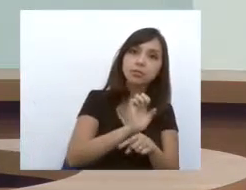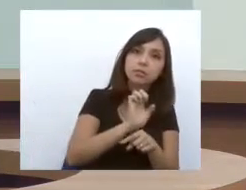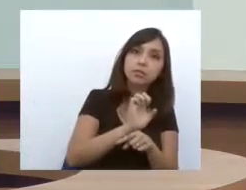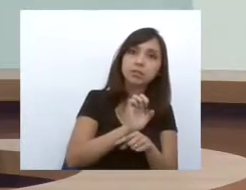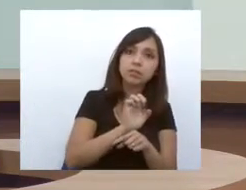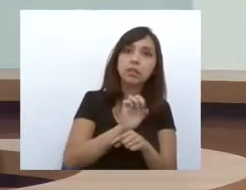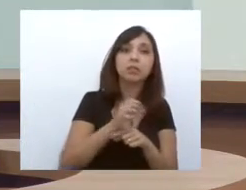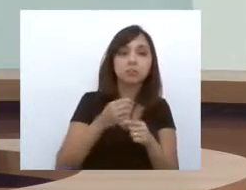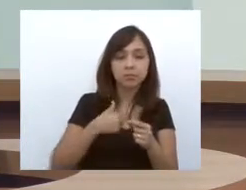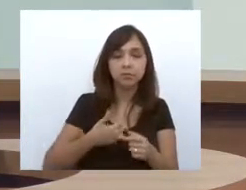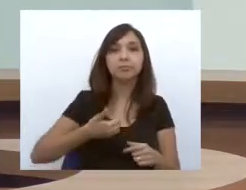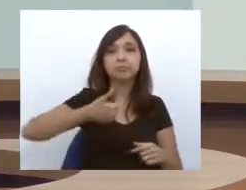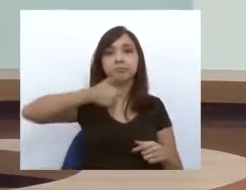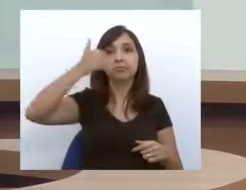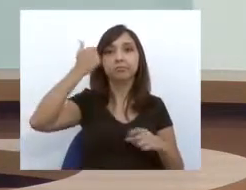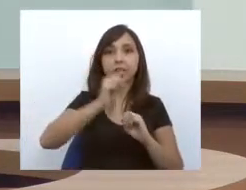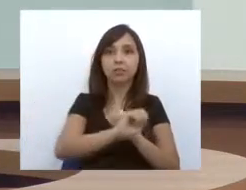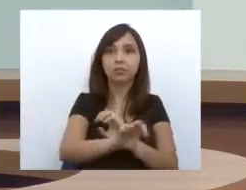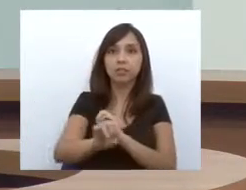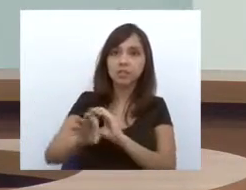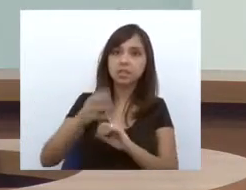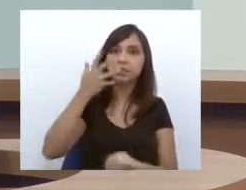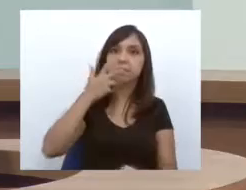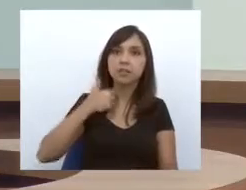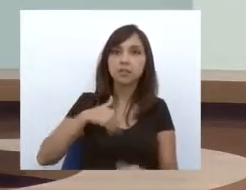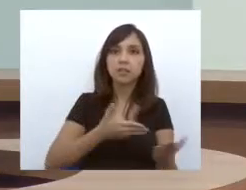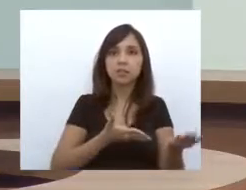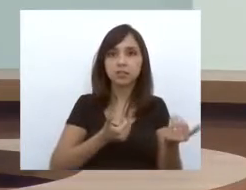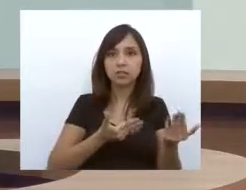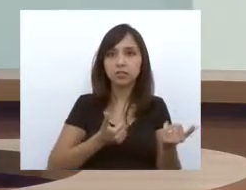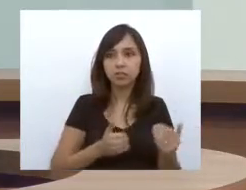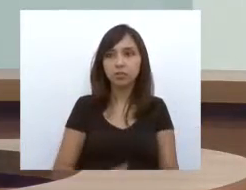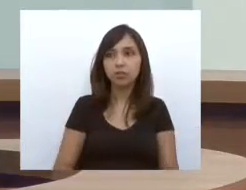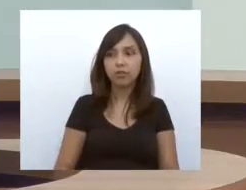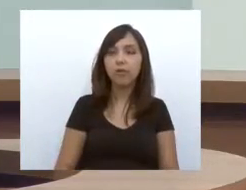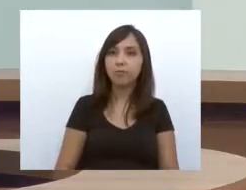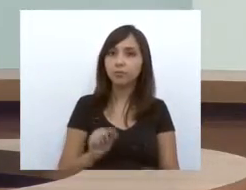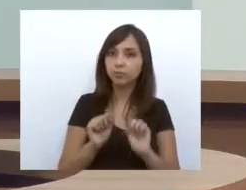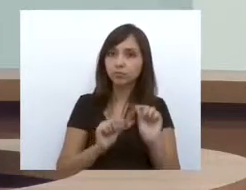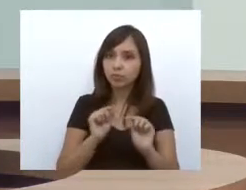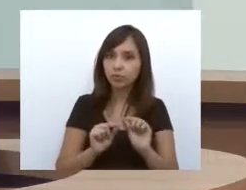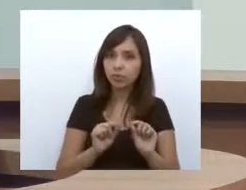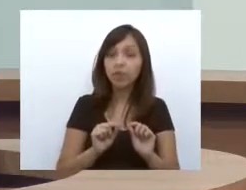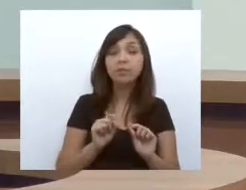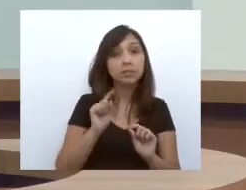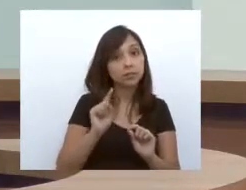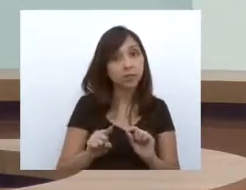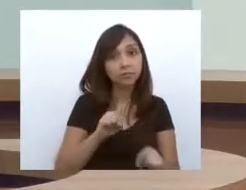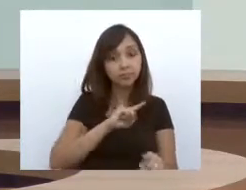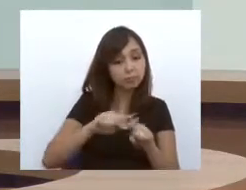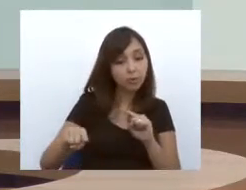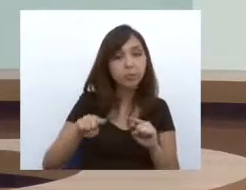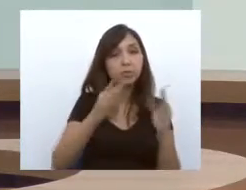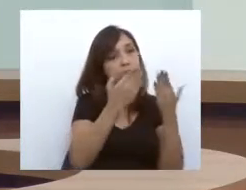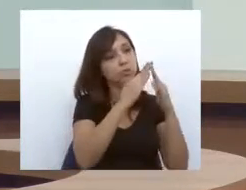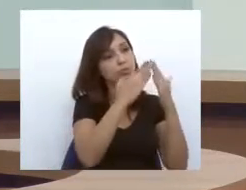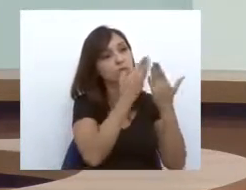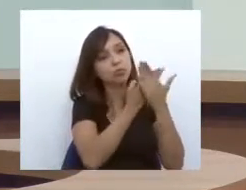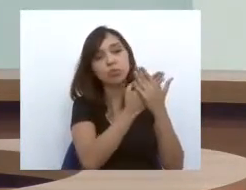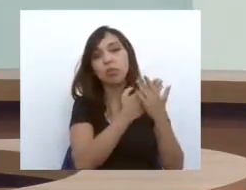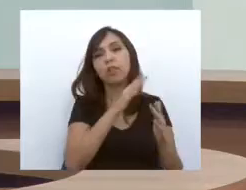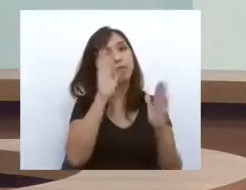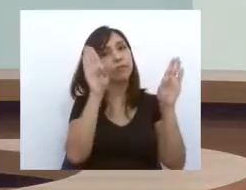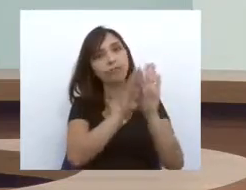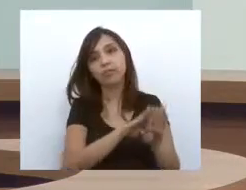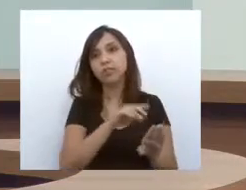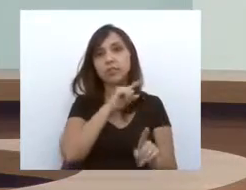poder melhorar o nosso ensino, das nossas crianças e dos nossos jovens. O que não pode, de jeito nenhum, é ficar escolas fechadas. Isso nós não